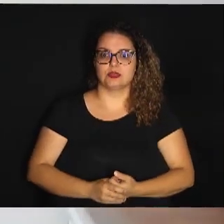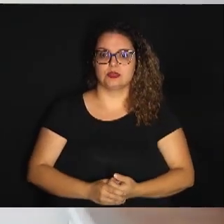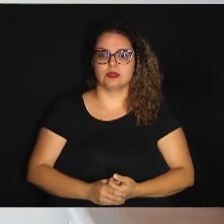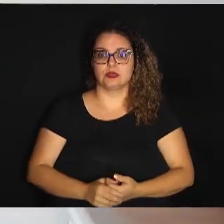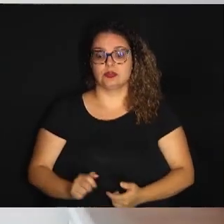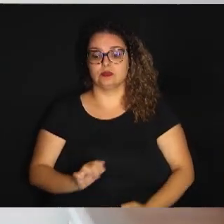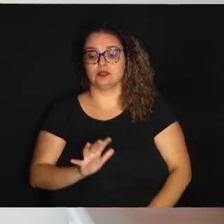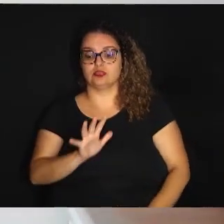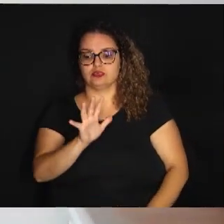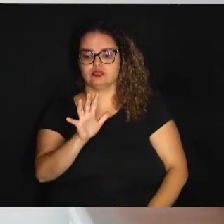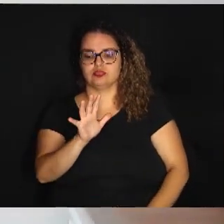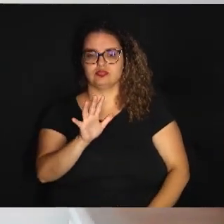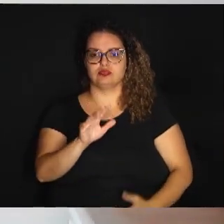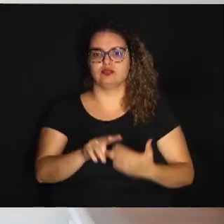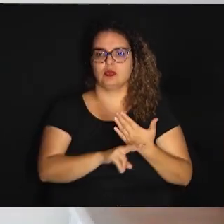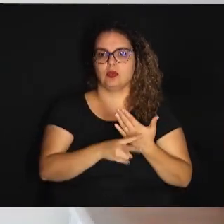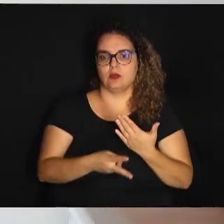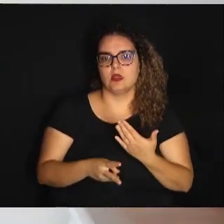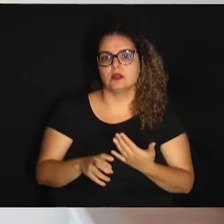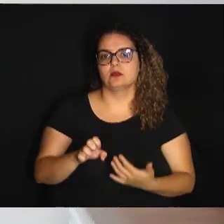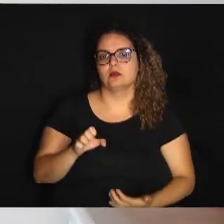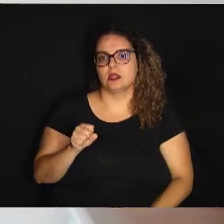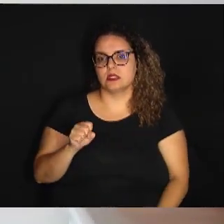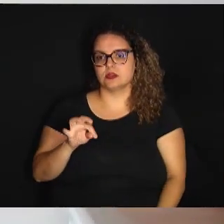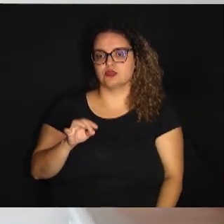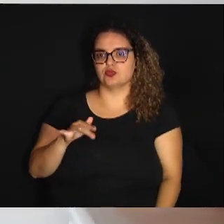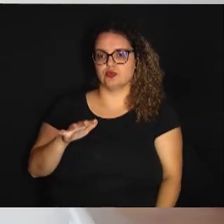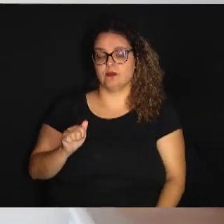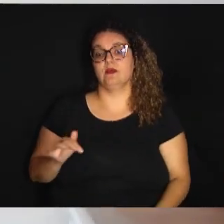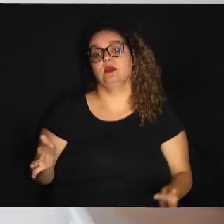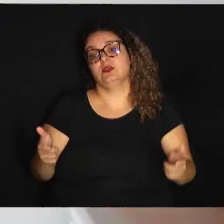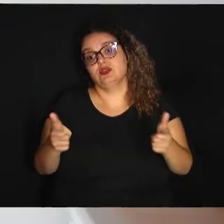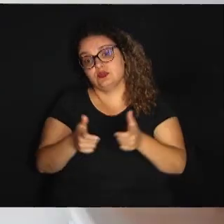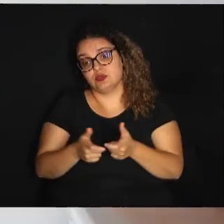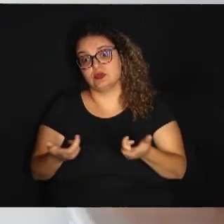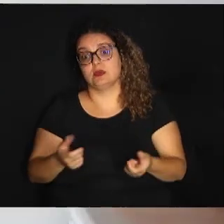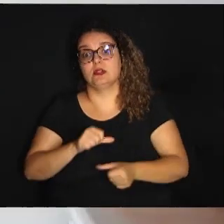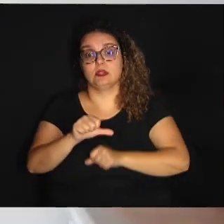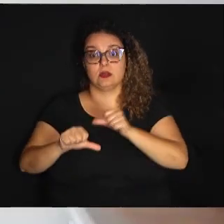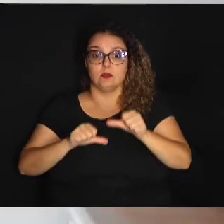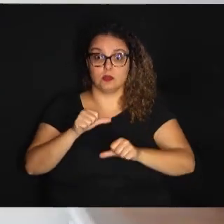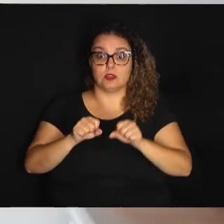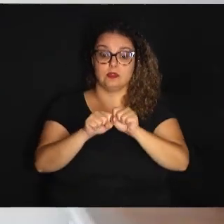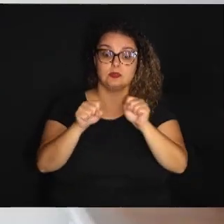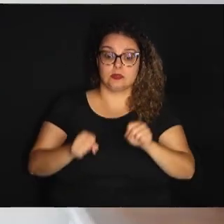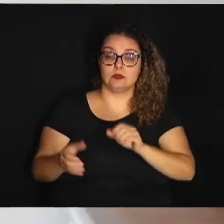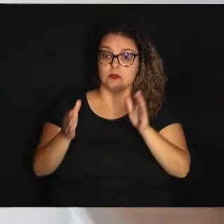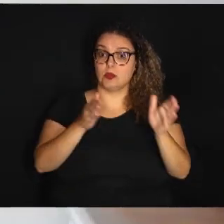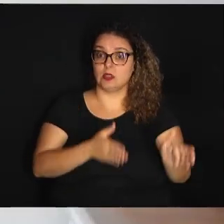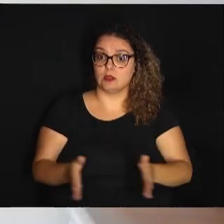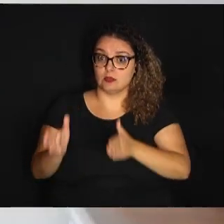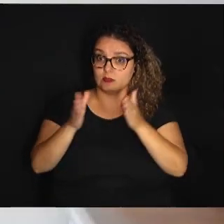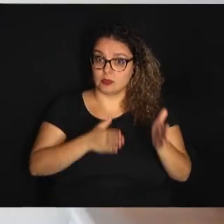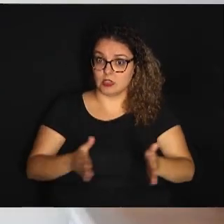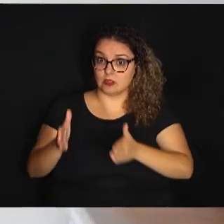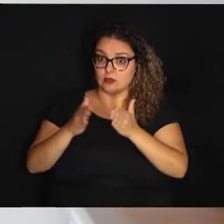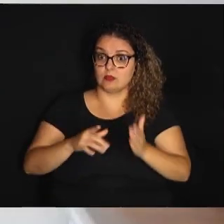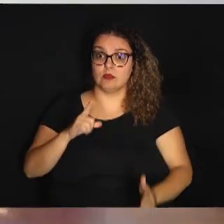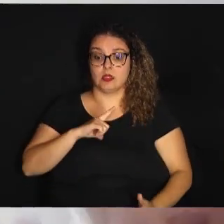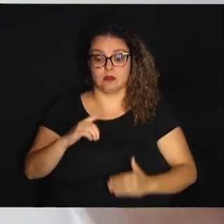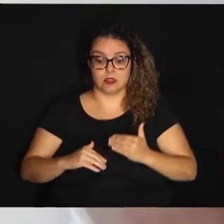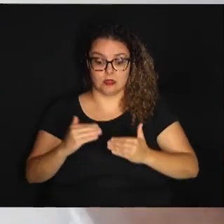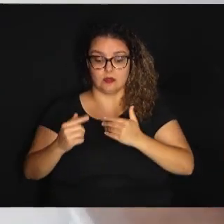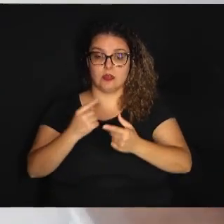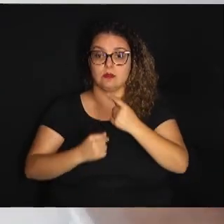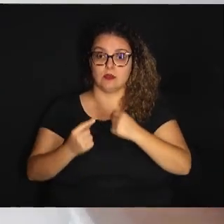aí de emissões de gases de efeito estufa reduzidas. Então, é você mudar, muitas vezes, os sistemas de produção